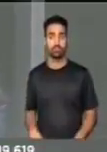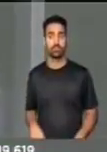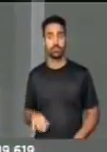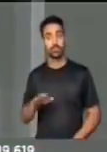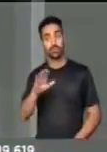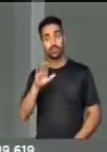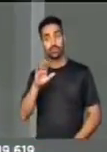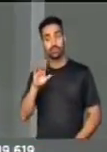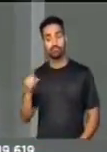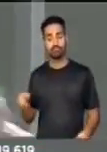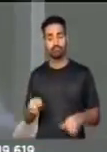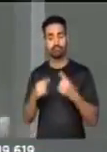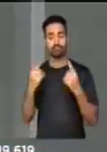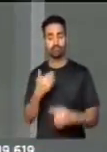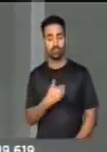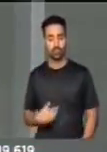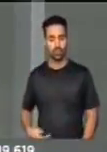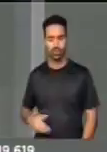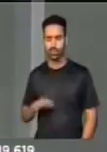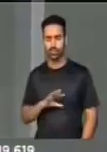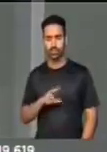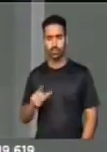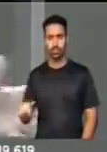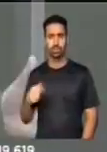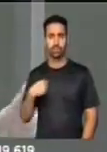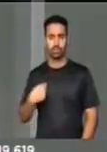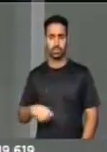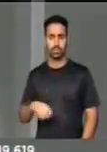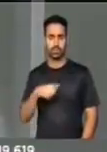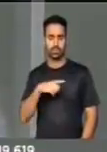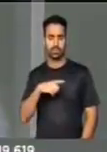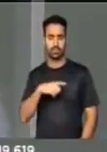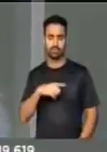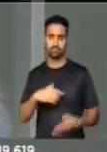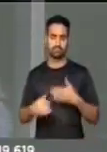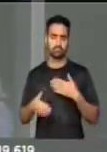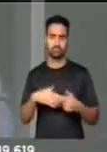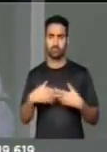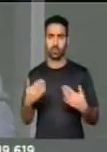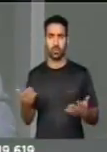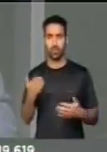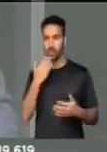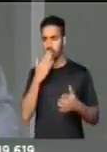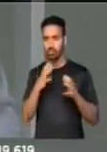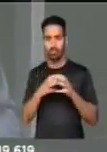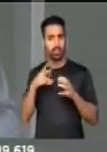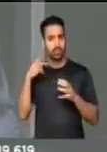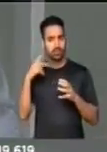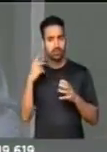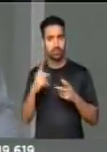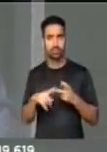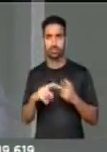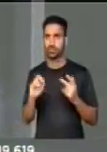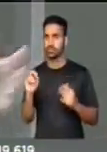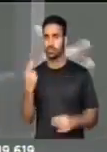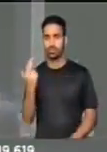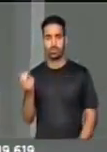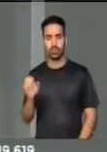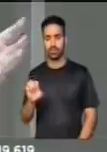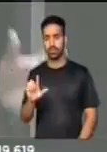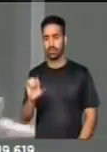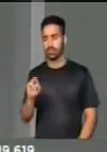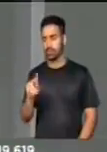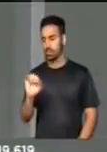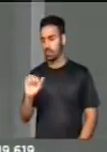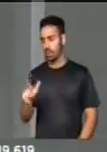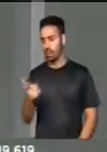do espírito público, que todos nós temos que ter, indiferente de cor partidária, indiferente de posição eleitoral, indiferente